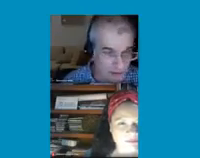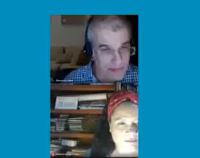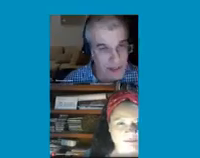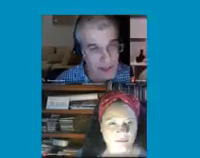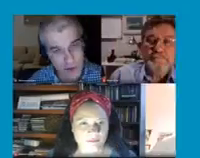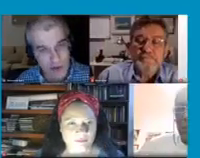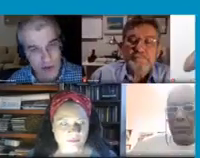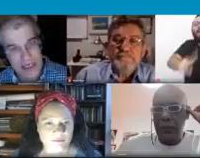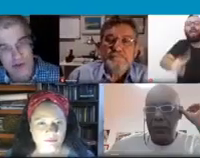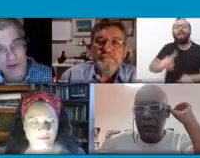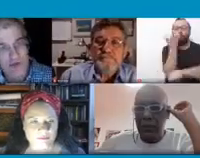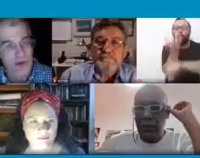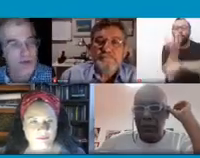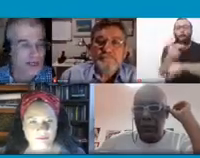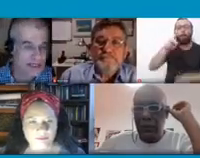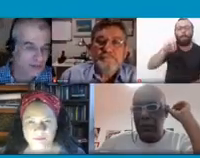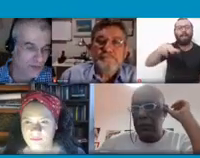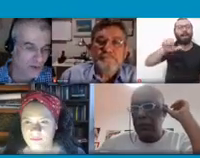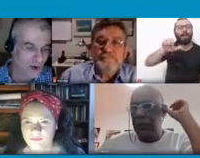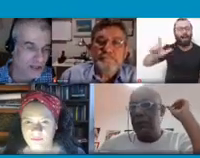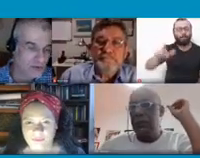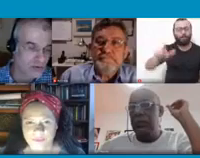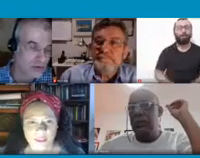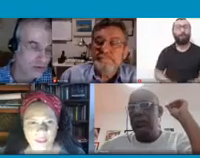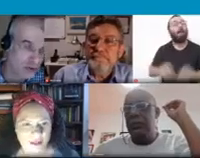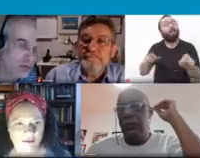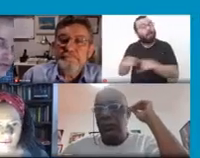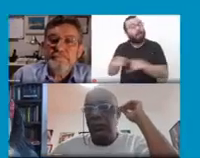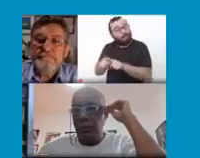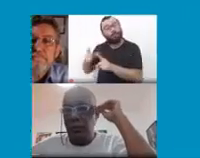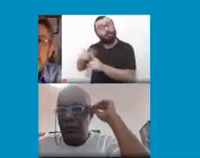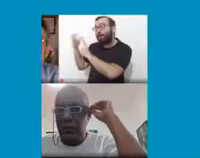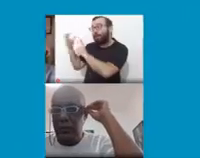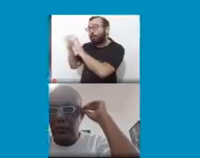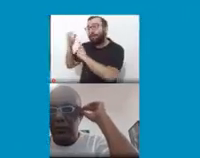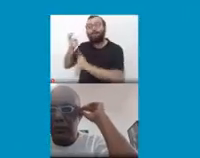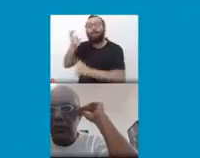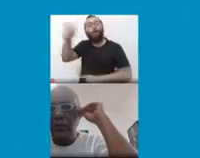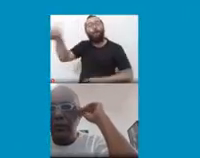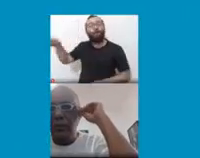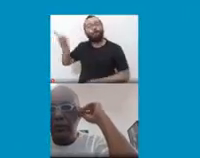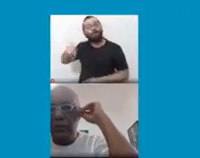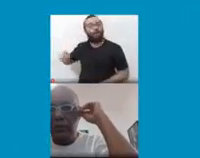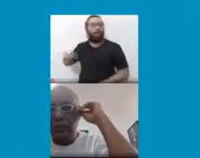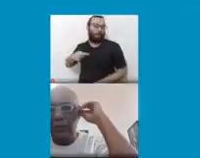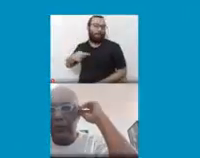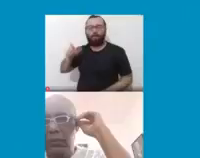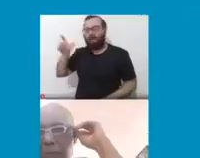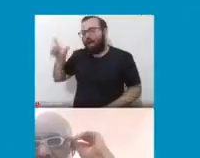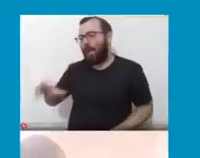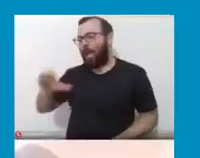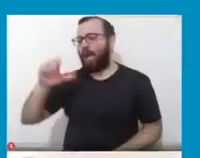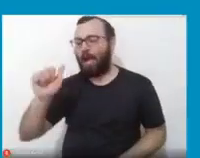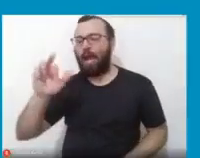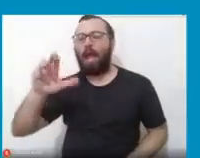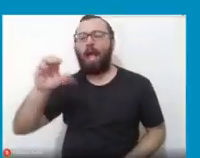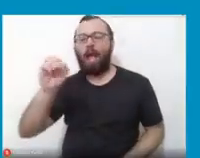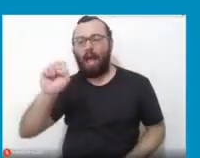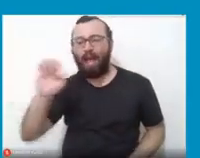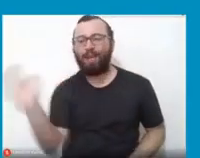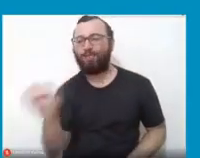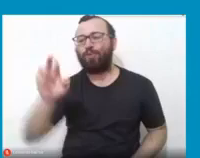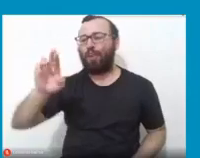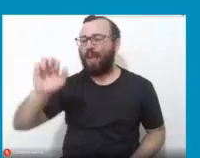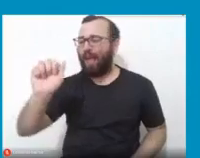brasileiro. E, por outro lado, teve uma influência muito forte de outros professores meus, o Carlos Rasenbaum e o Nelson do Vale